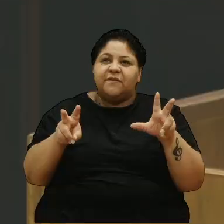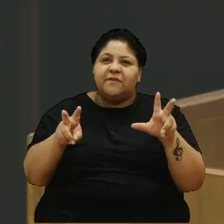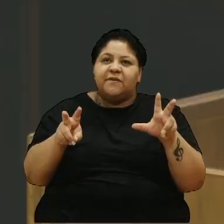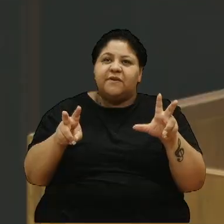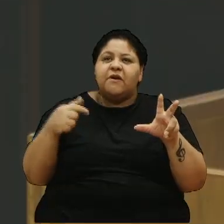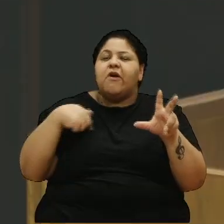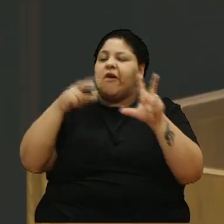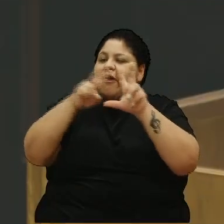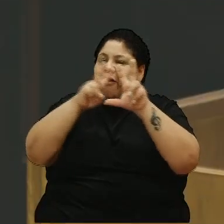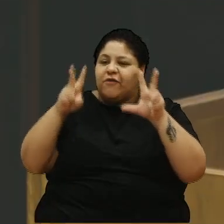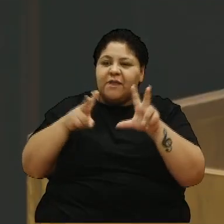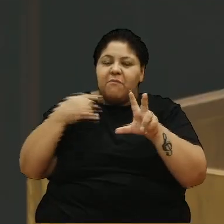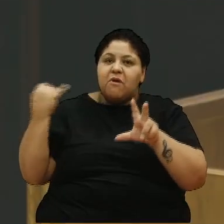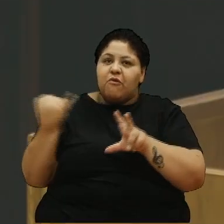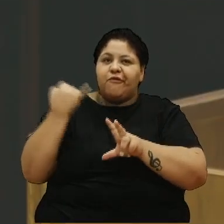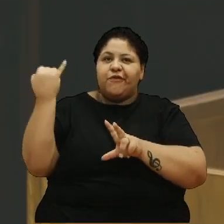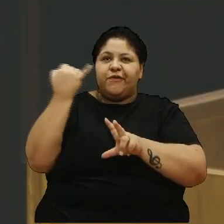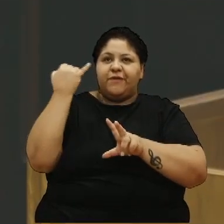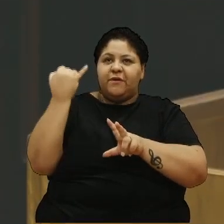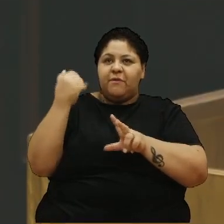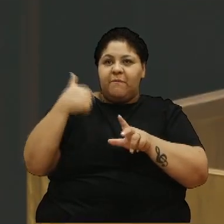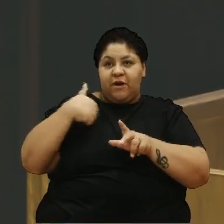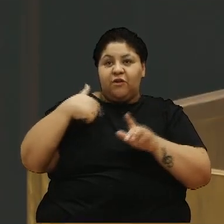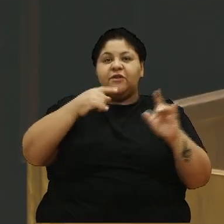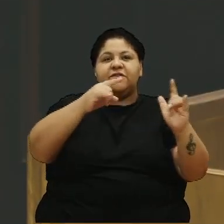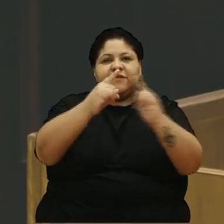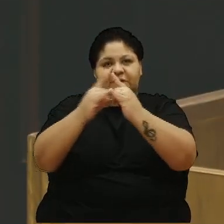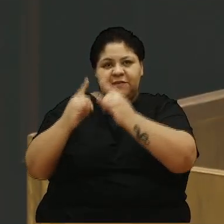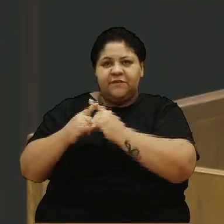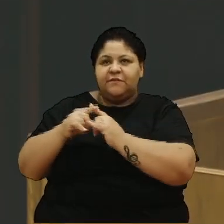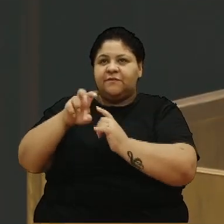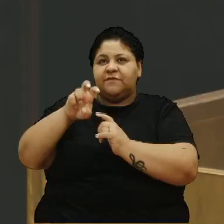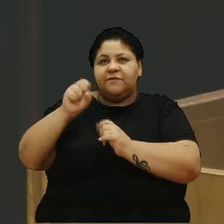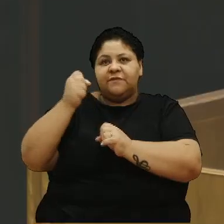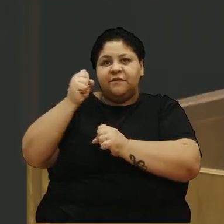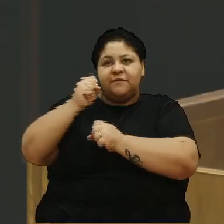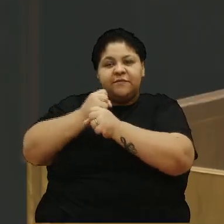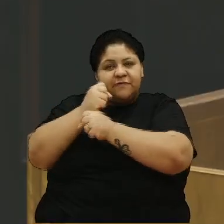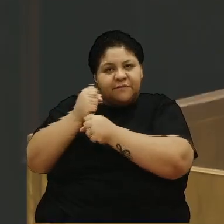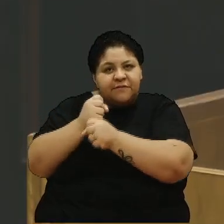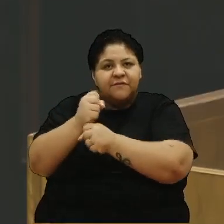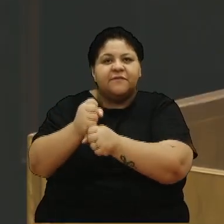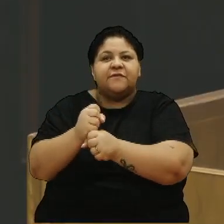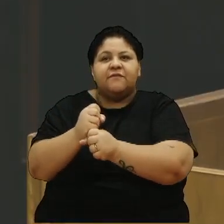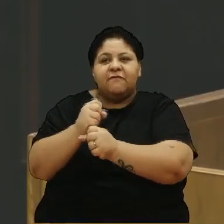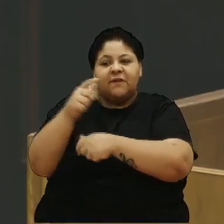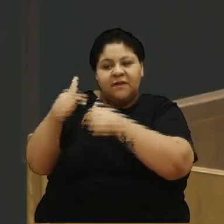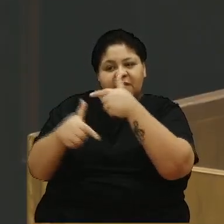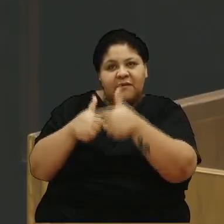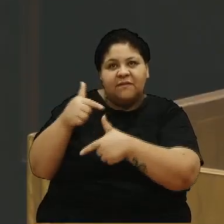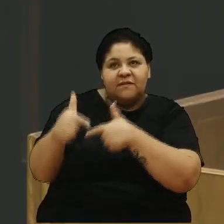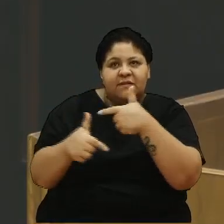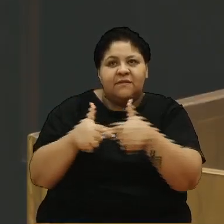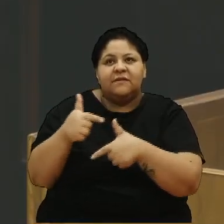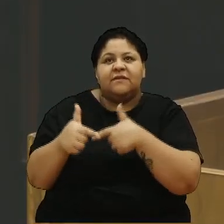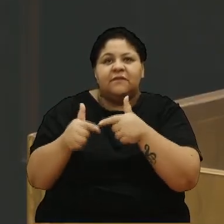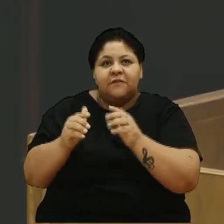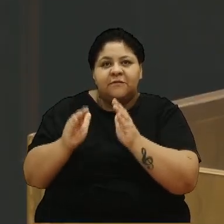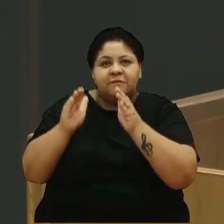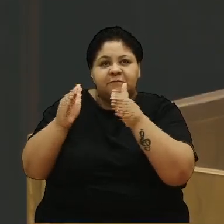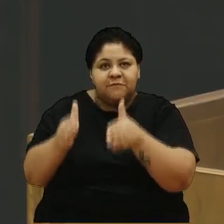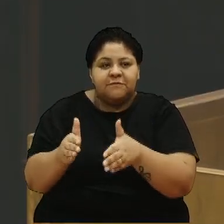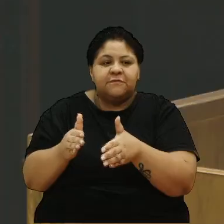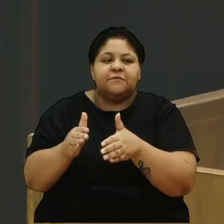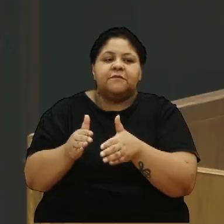um tema muito caro para a Educaritá e que há 58 anos vem dedicando e se dedicando